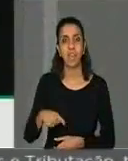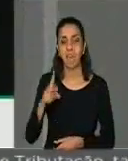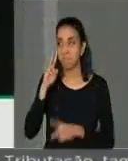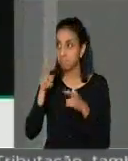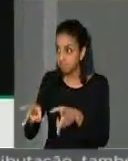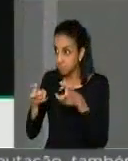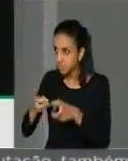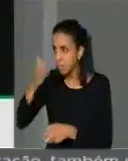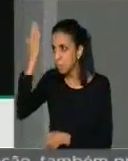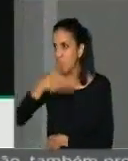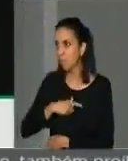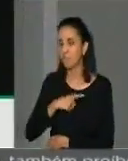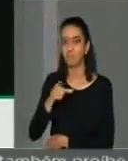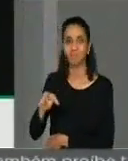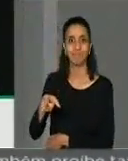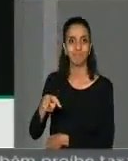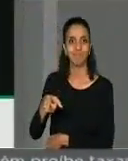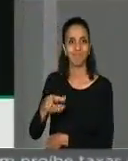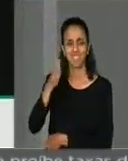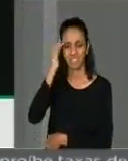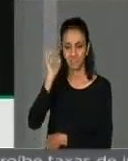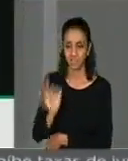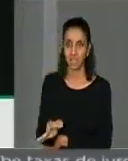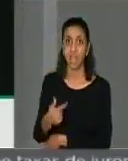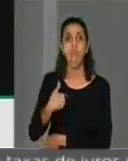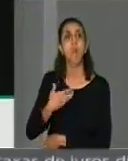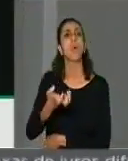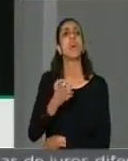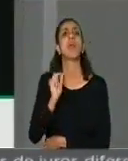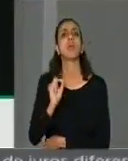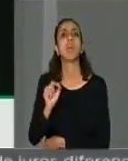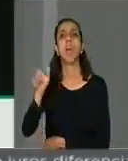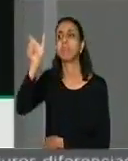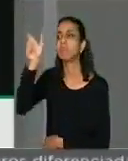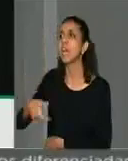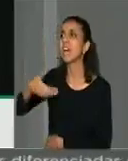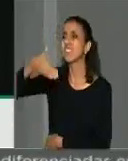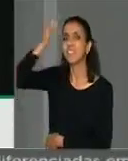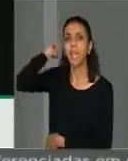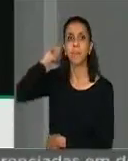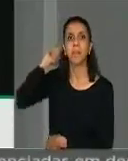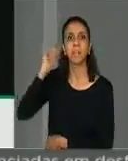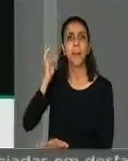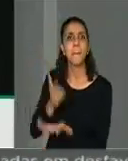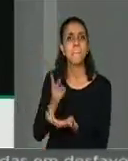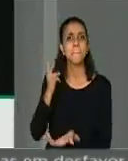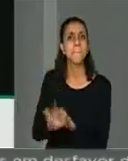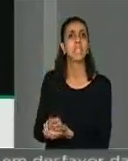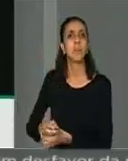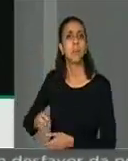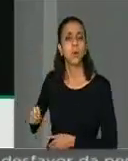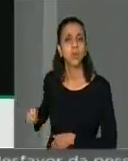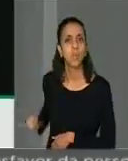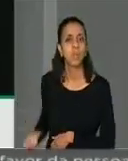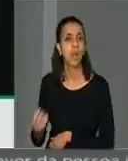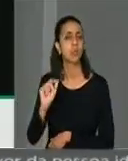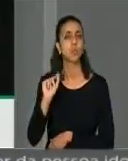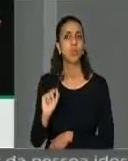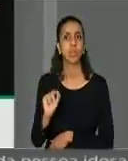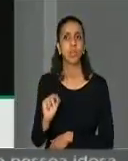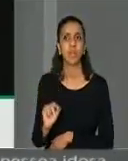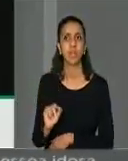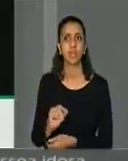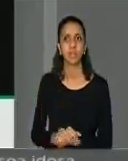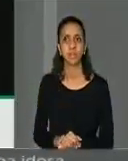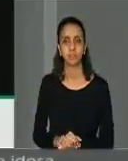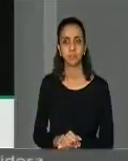constatação. E eu quero que o Michel Temer tenha a mesma oportunidade de ser por